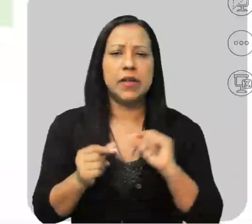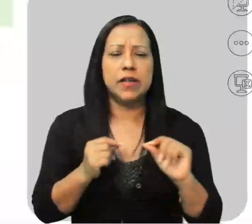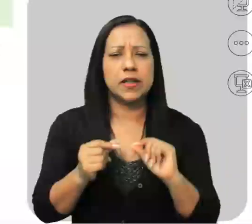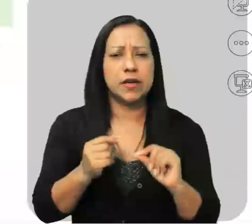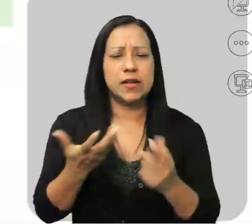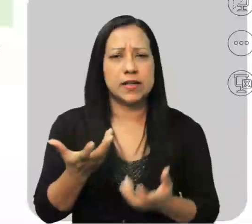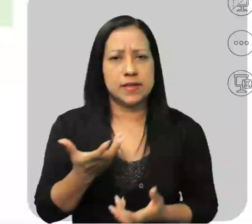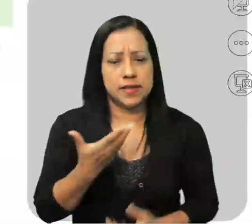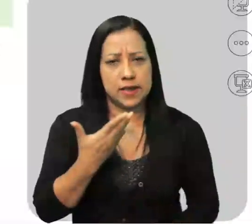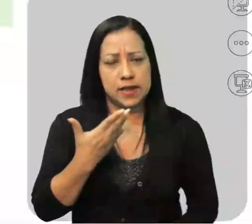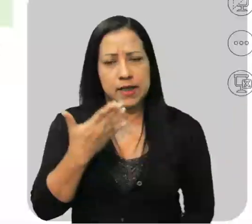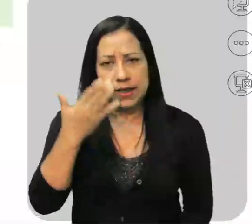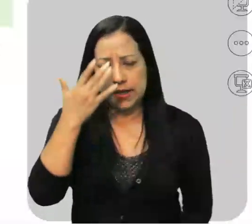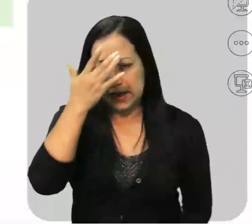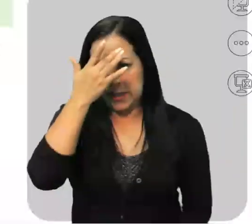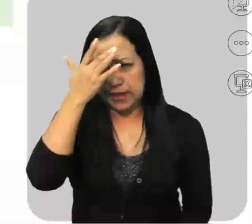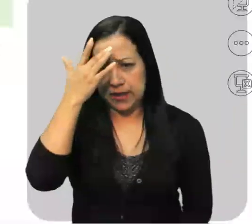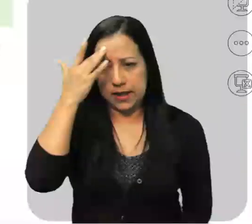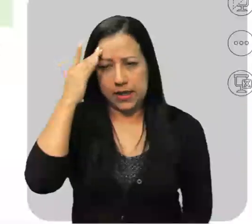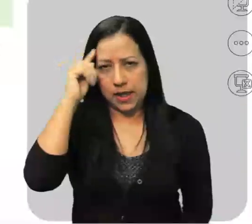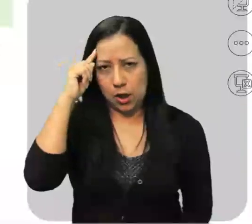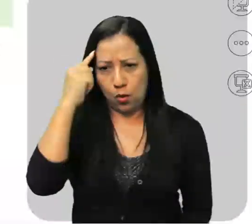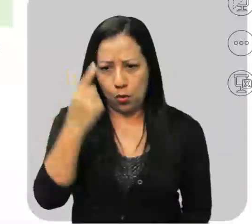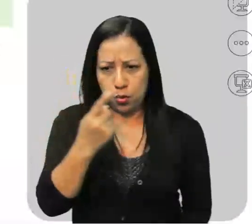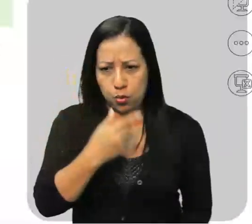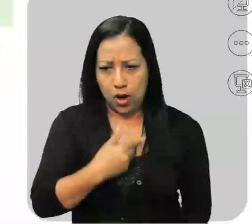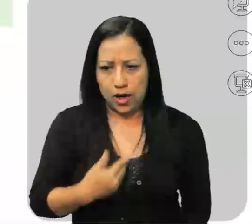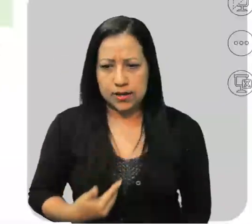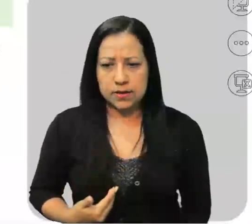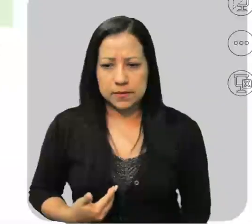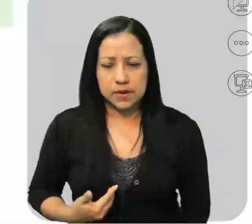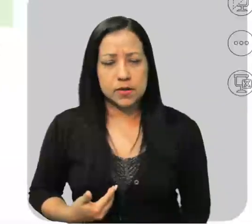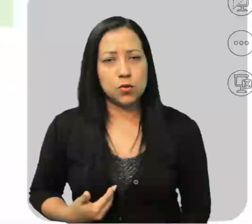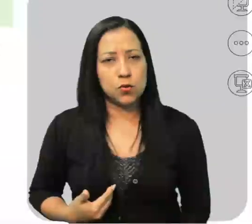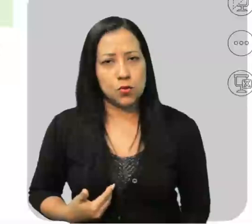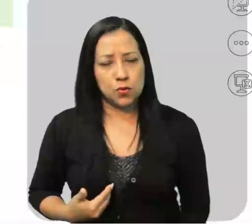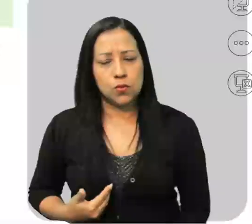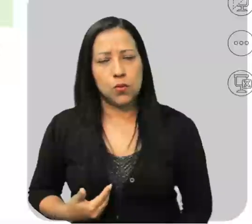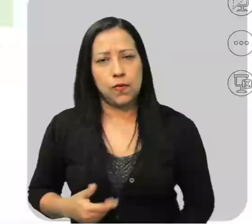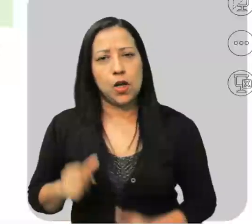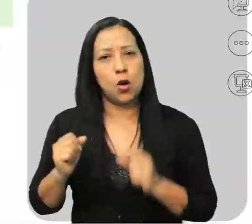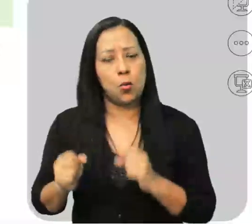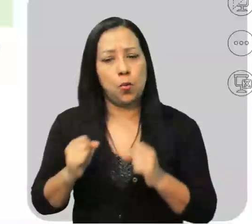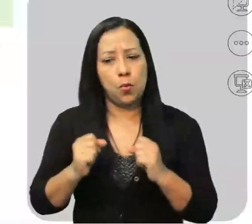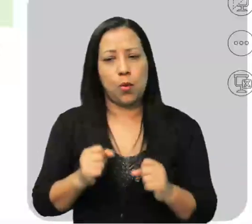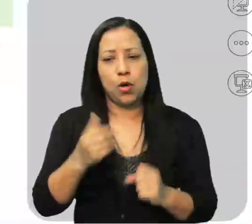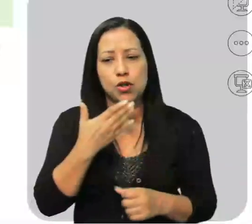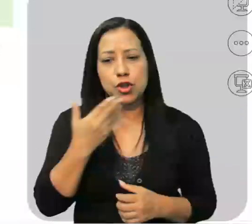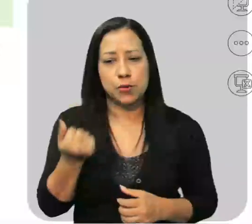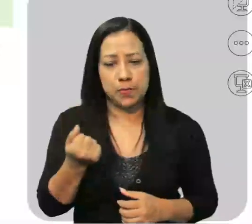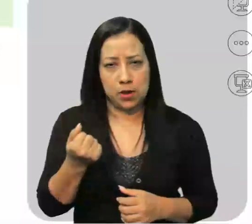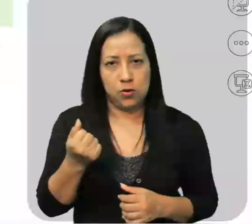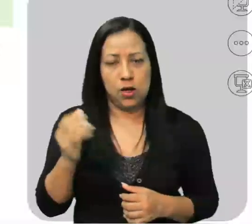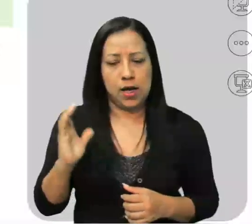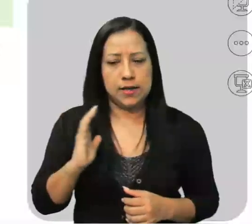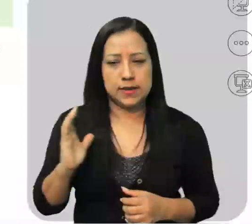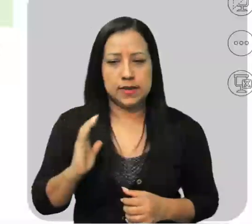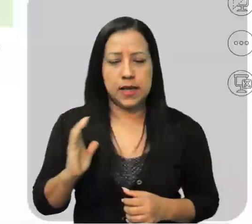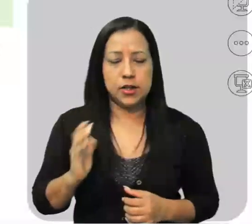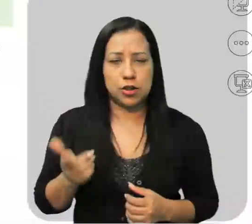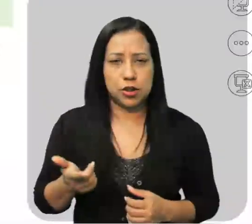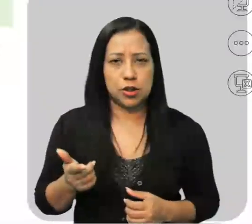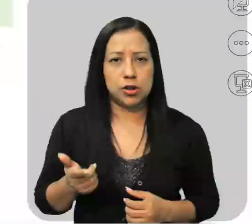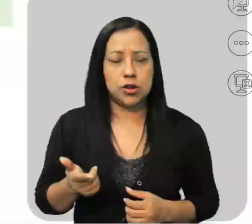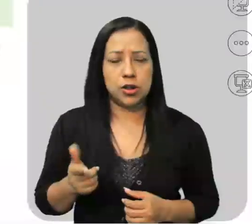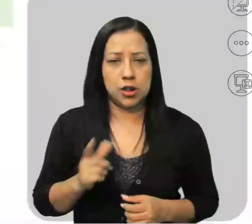Ah, professor, então quer dizer que os governantes podem melhorar as cidades, professor? Pode, porque a maioria